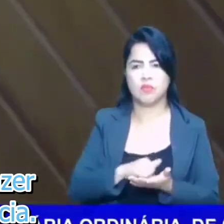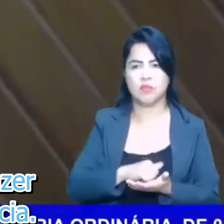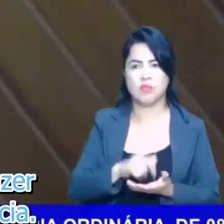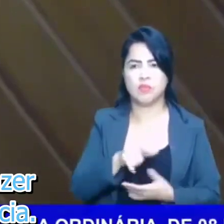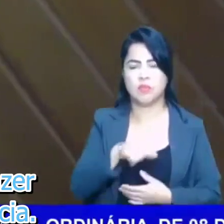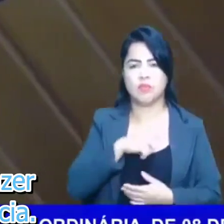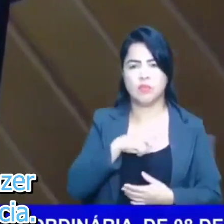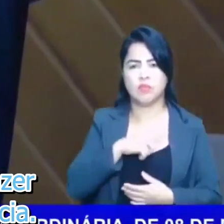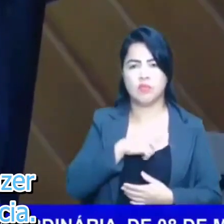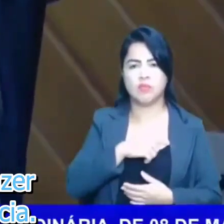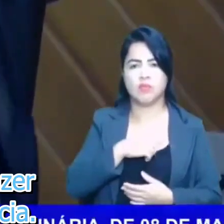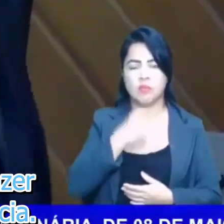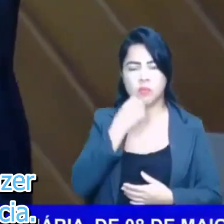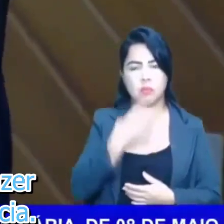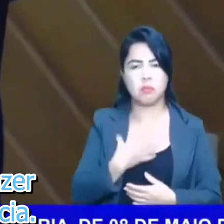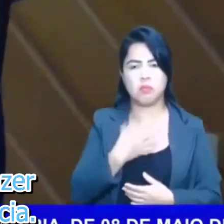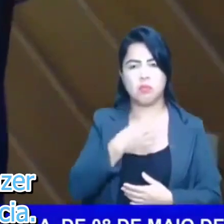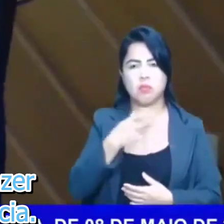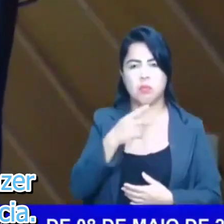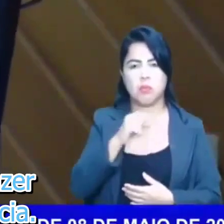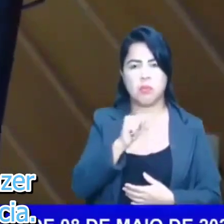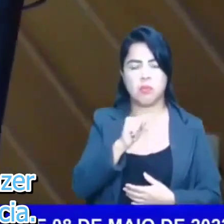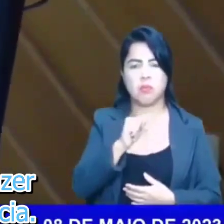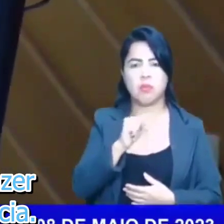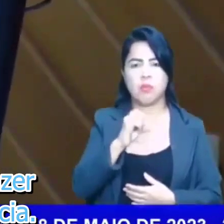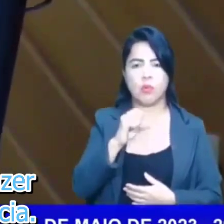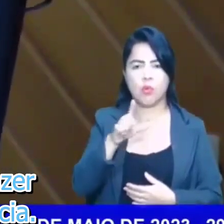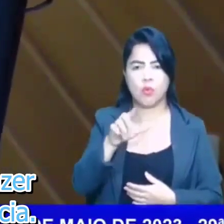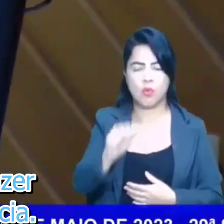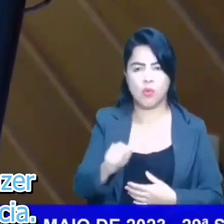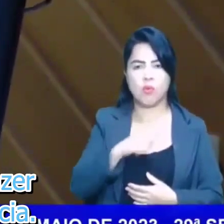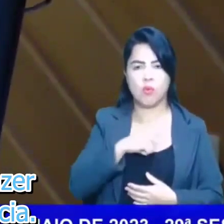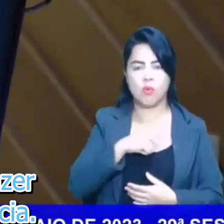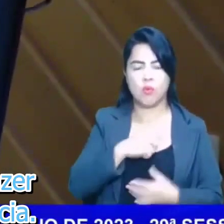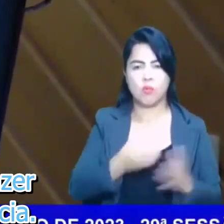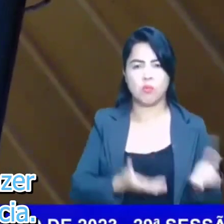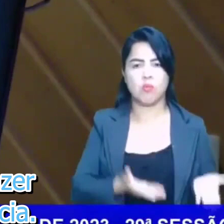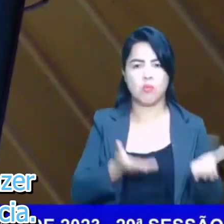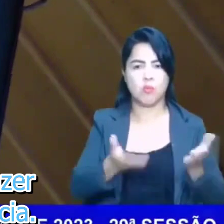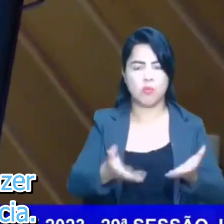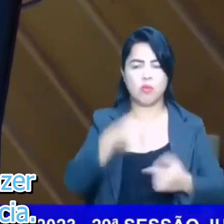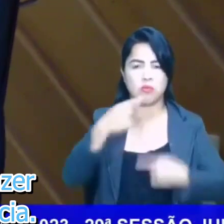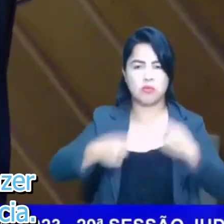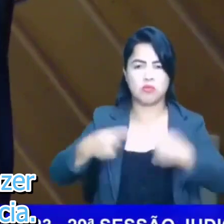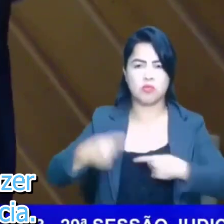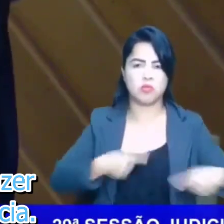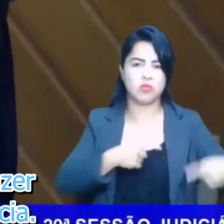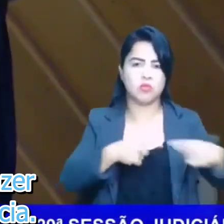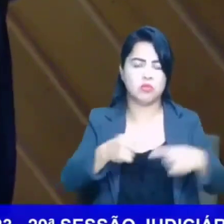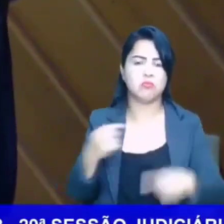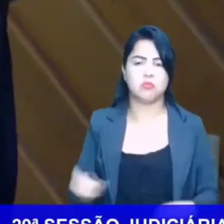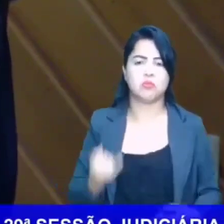da ilustre magistrada Paola Julien por trazer a essa corte essa discussão de tamanha importância.